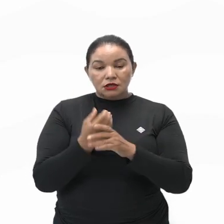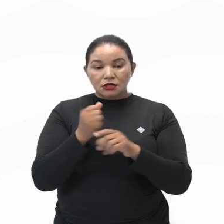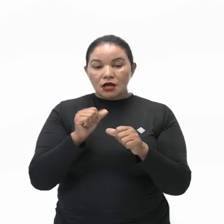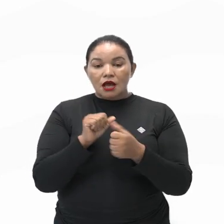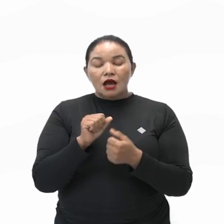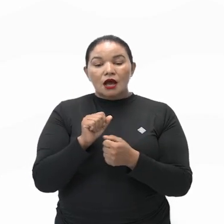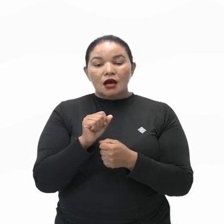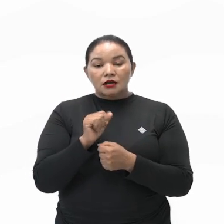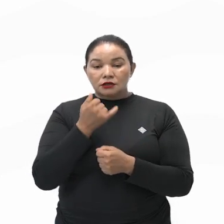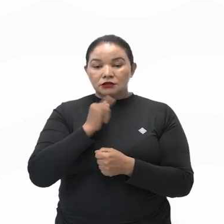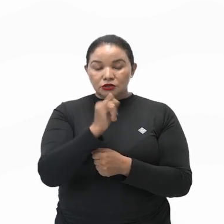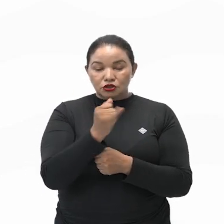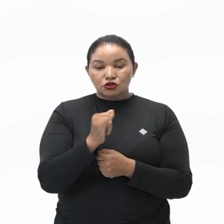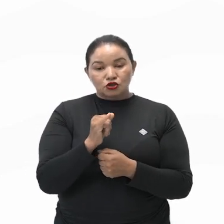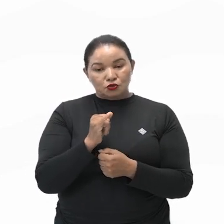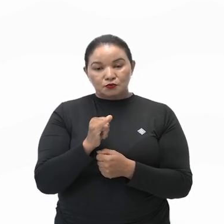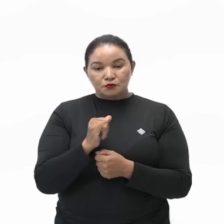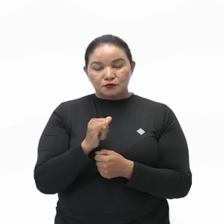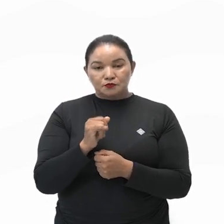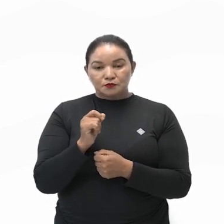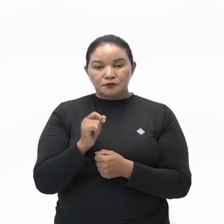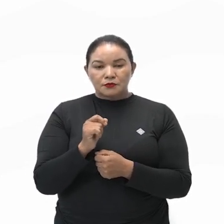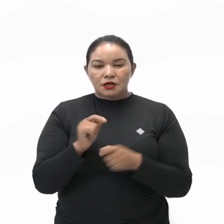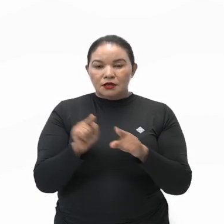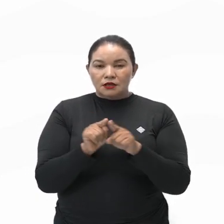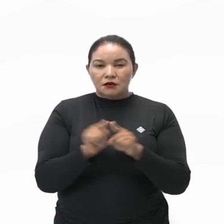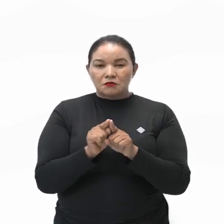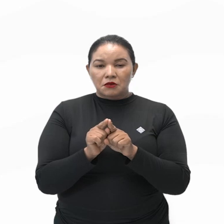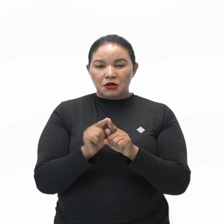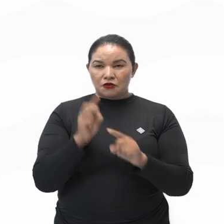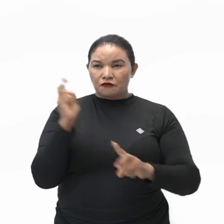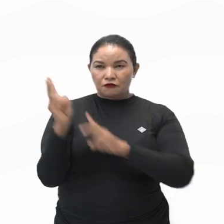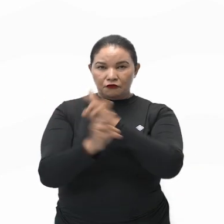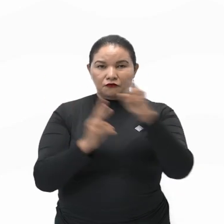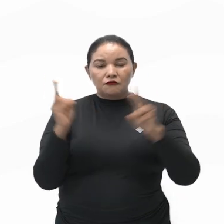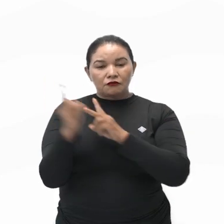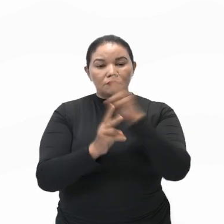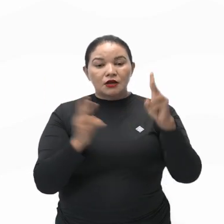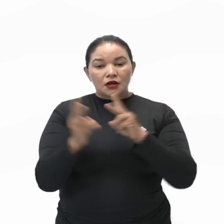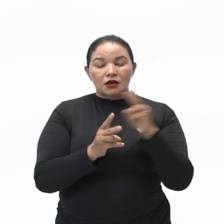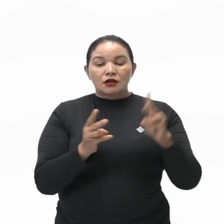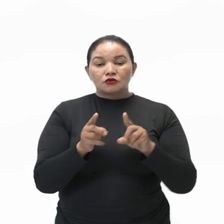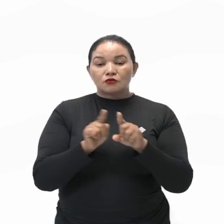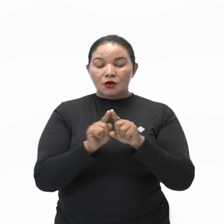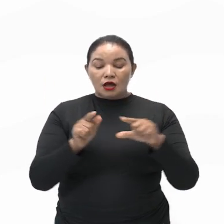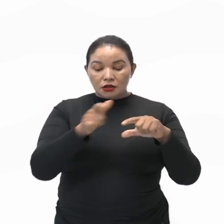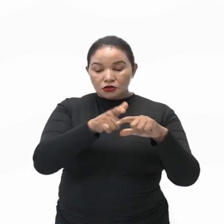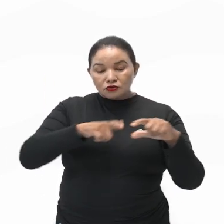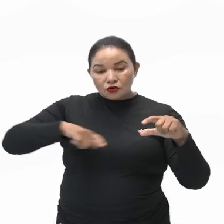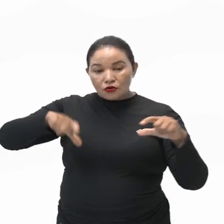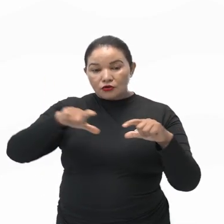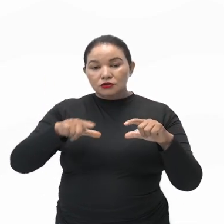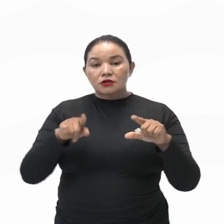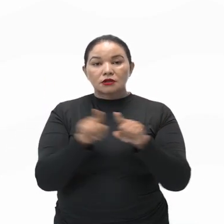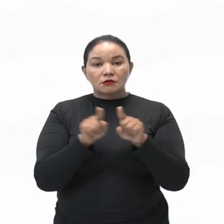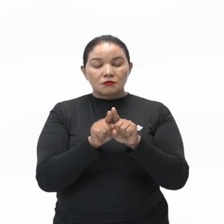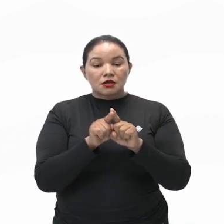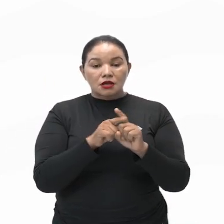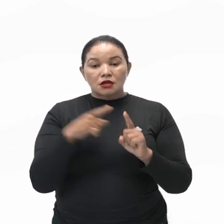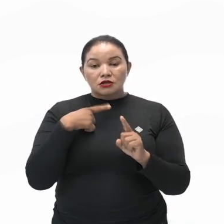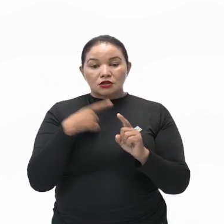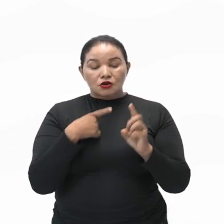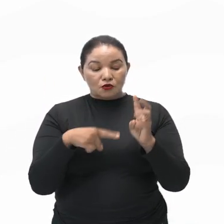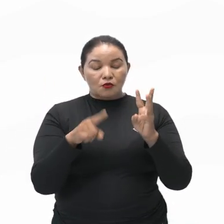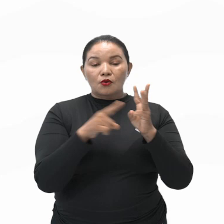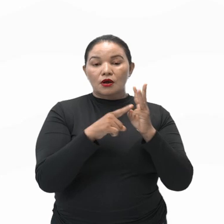Outra forma também, claro, a gente não tem tantos ventos aqui, é mais na região costeira, é a eólica, que